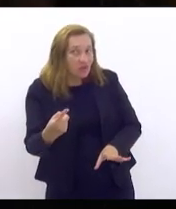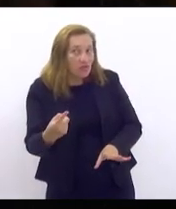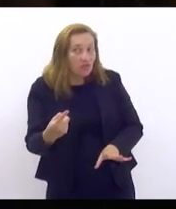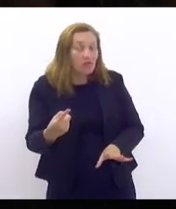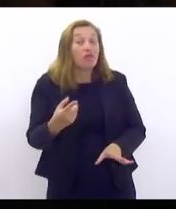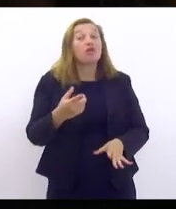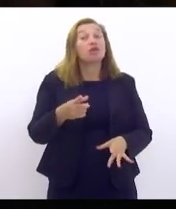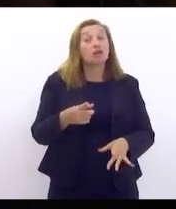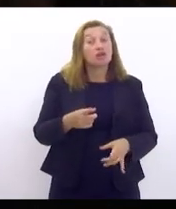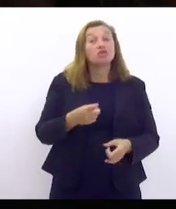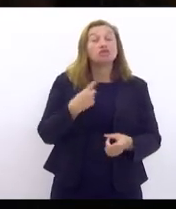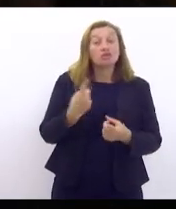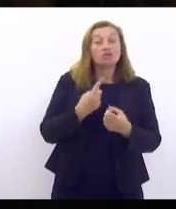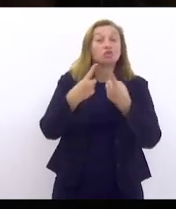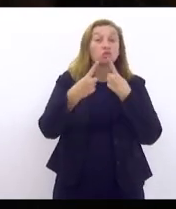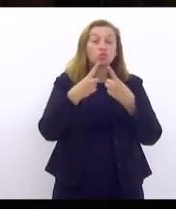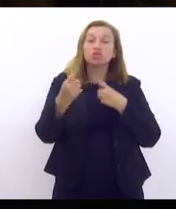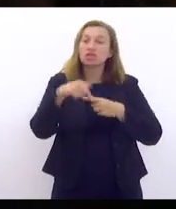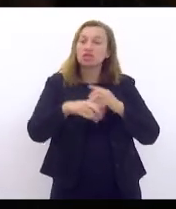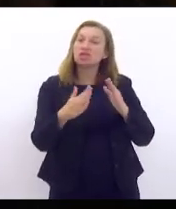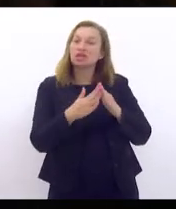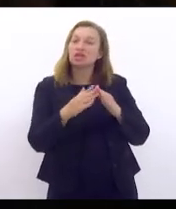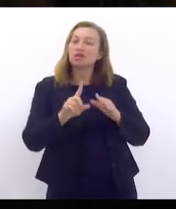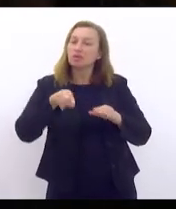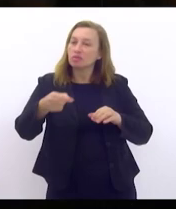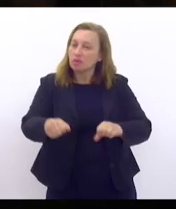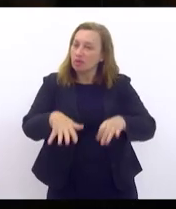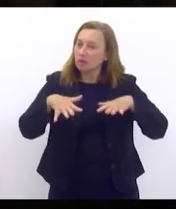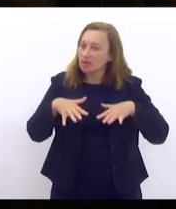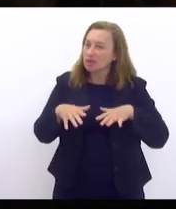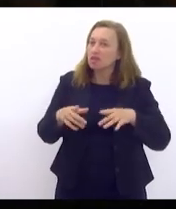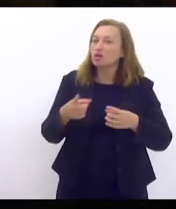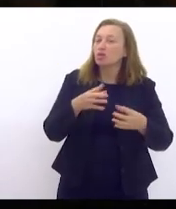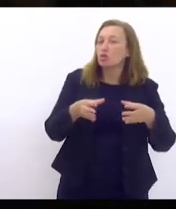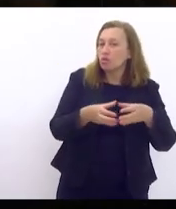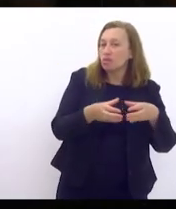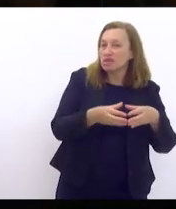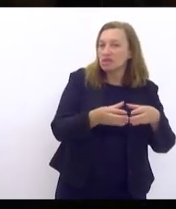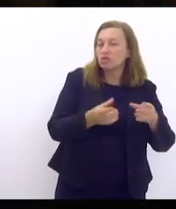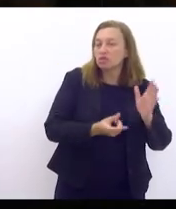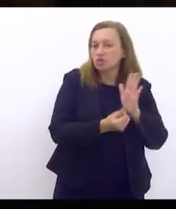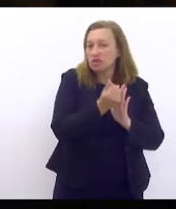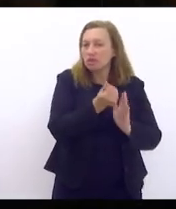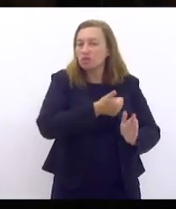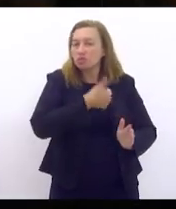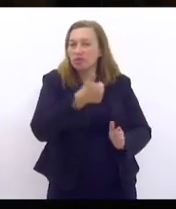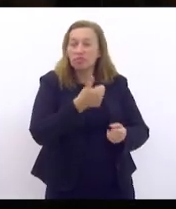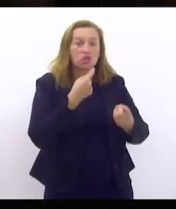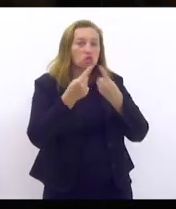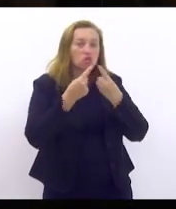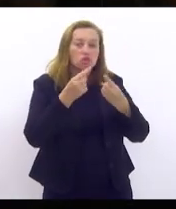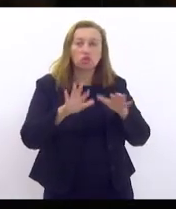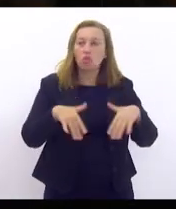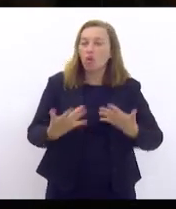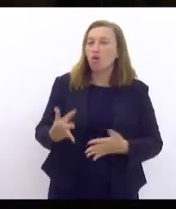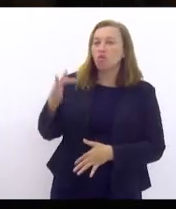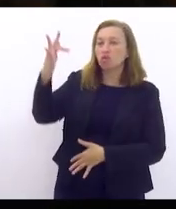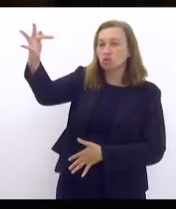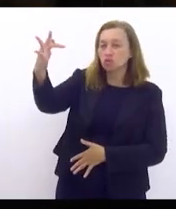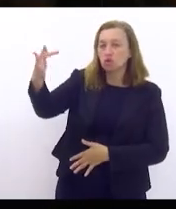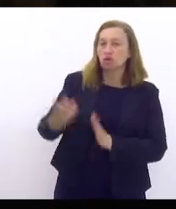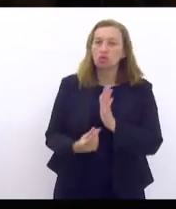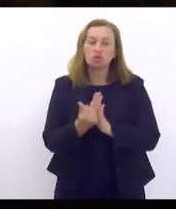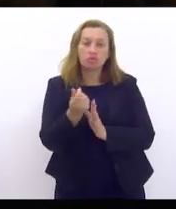estar discutindo aqui na casa para depois vir a plenário primeiro na comissão de orçamento Qual será o futuro do orçamento